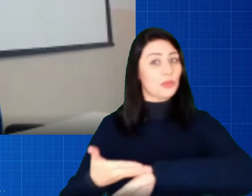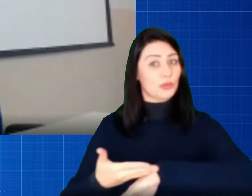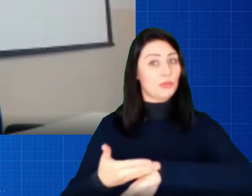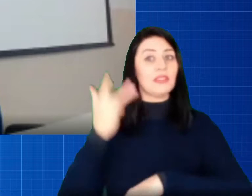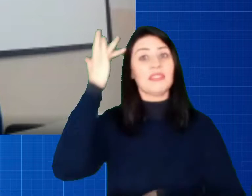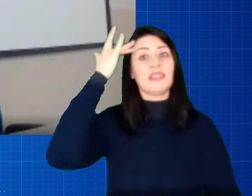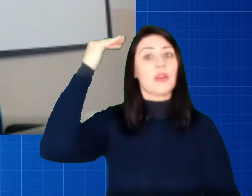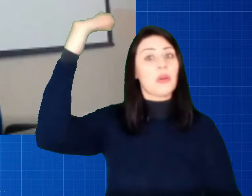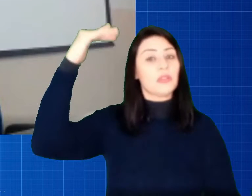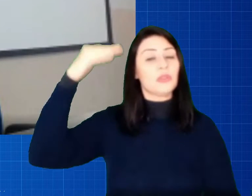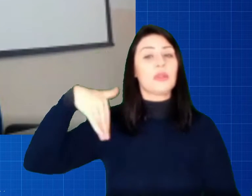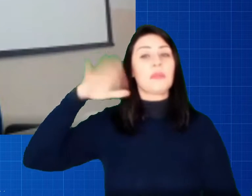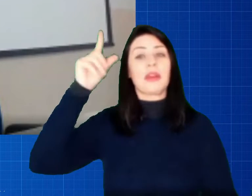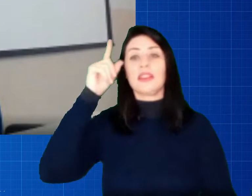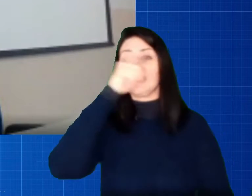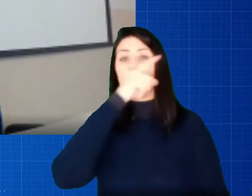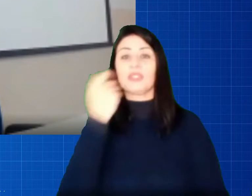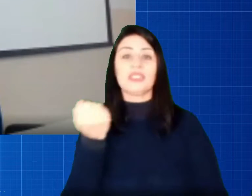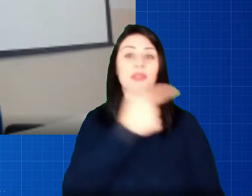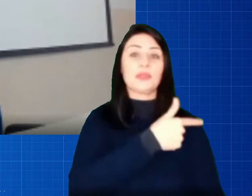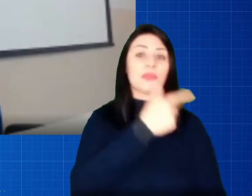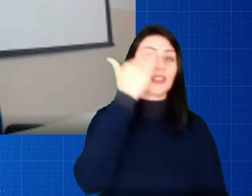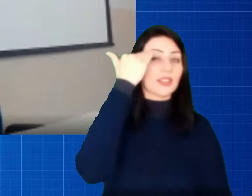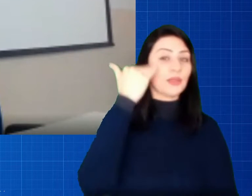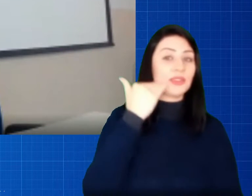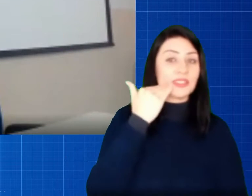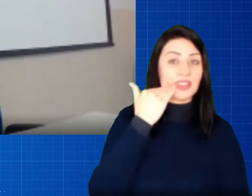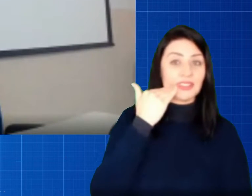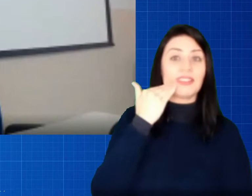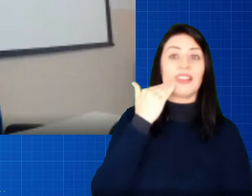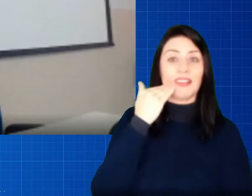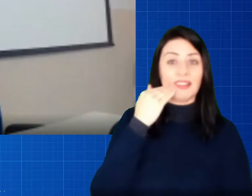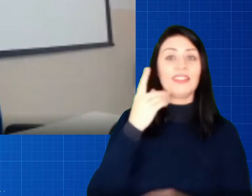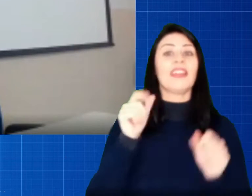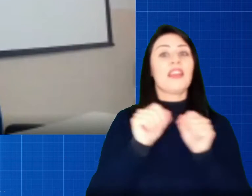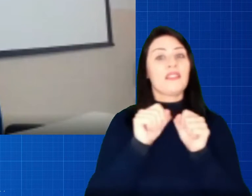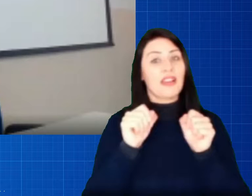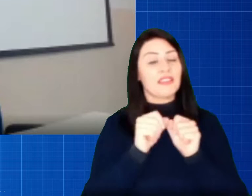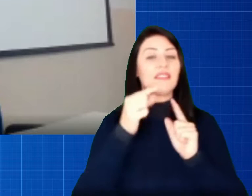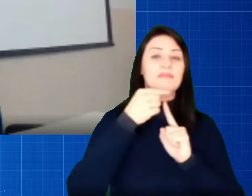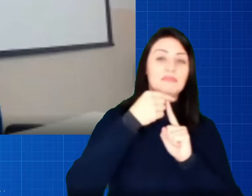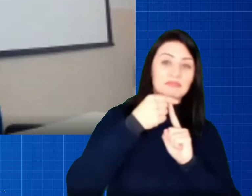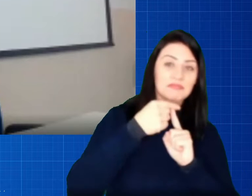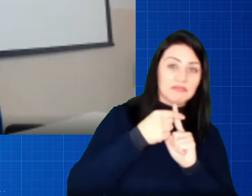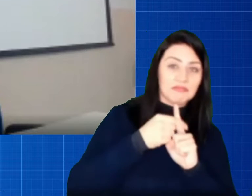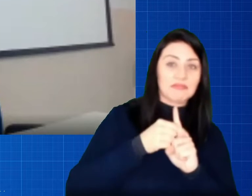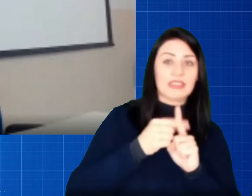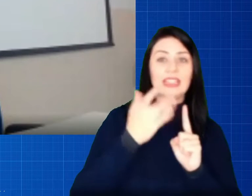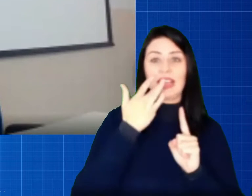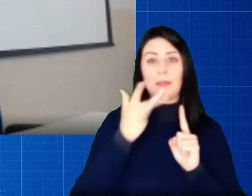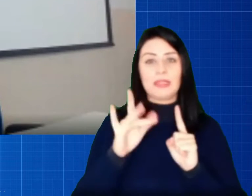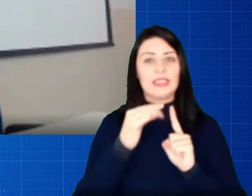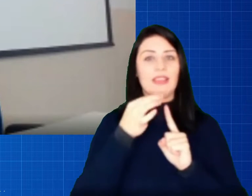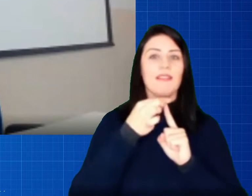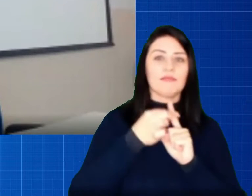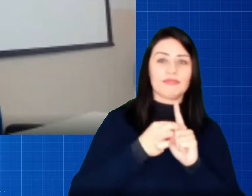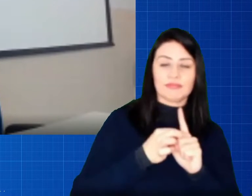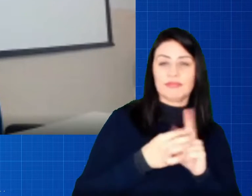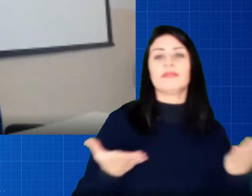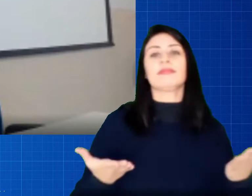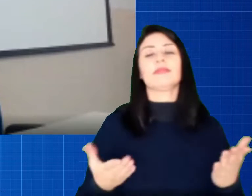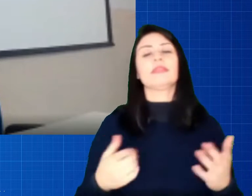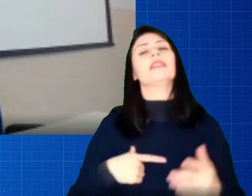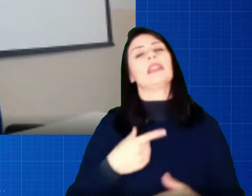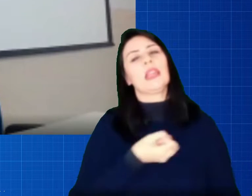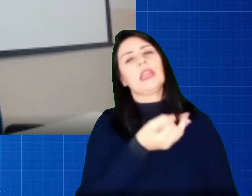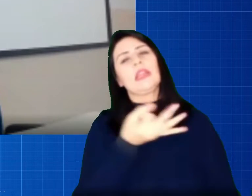muita dificuldade, eu acho que até mais do que os próprios adolescentes, de manejar o preservativo. Né? Então, assim,